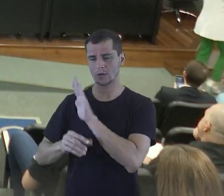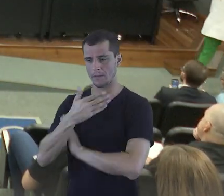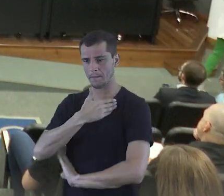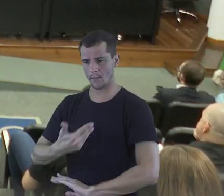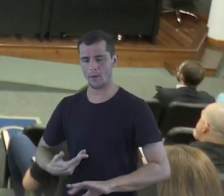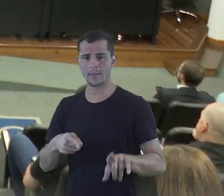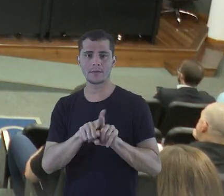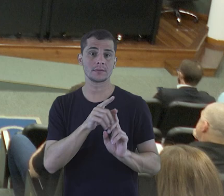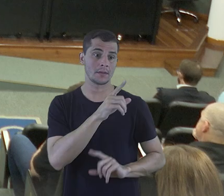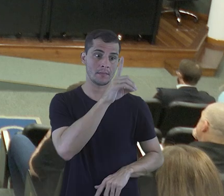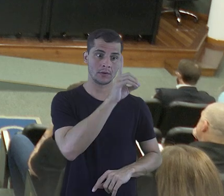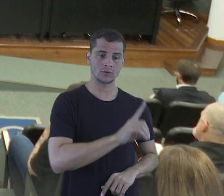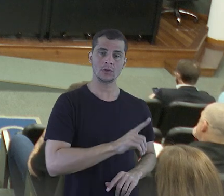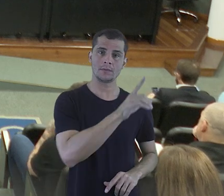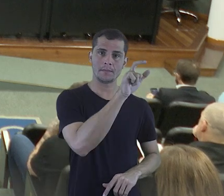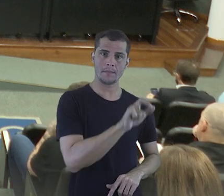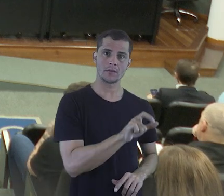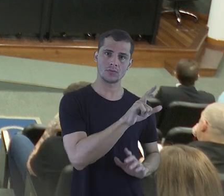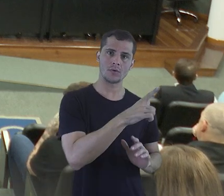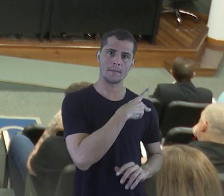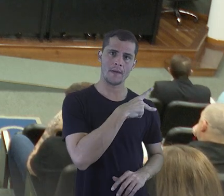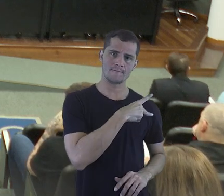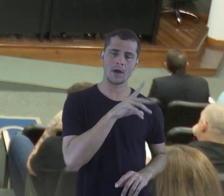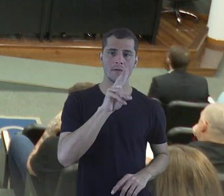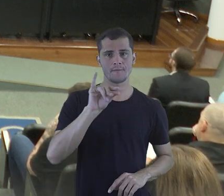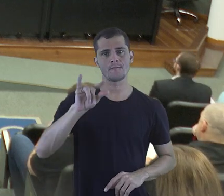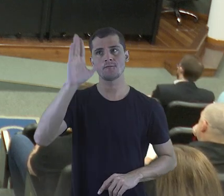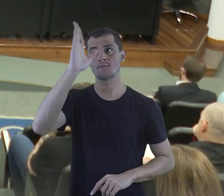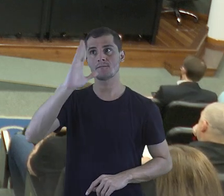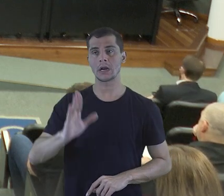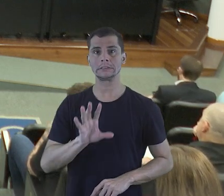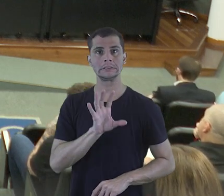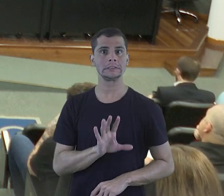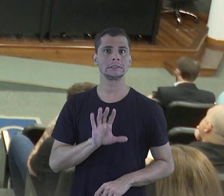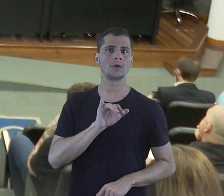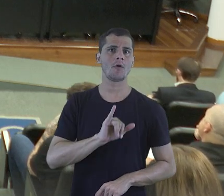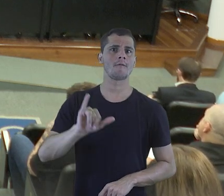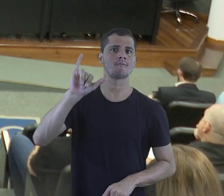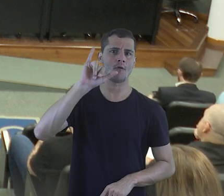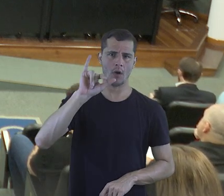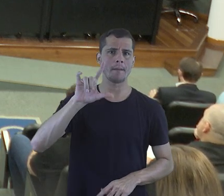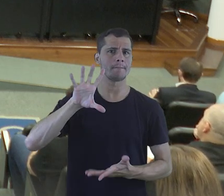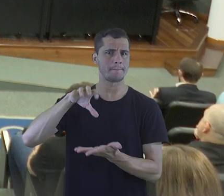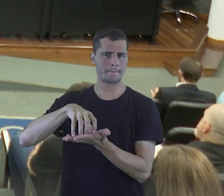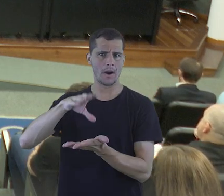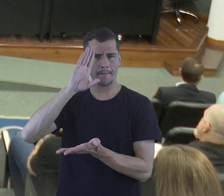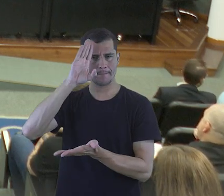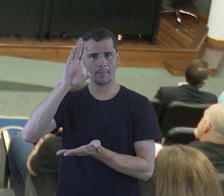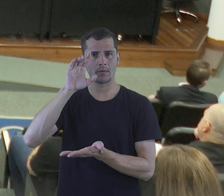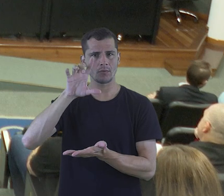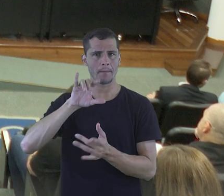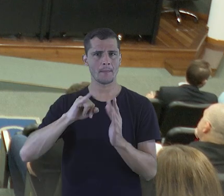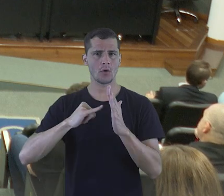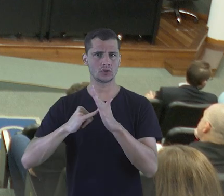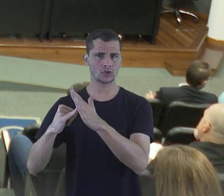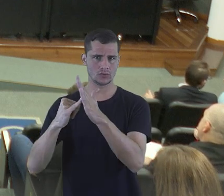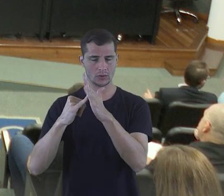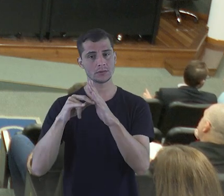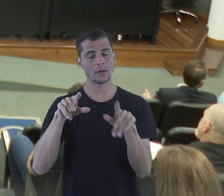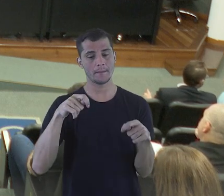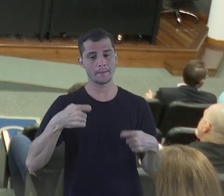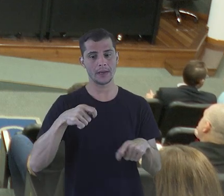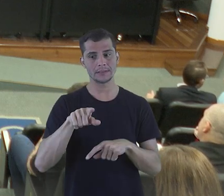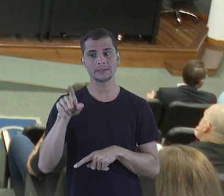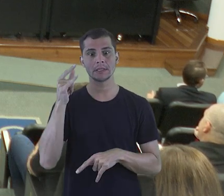direito público a pessoa de direito privado será informado a autoridade nacional exceto então compartilhei com a entidade de direito privado